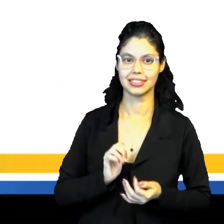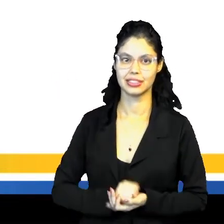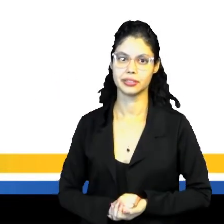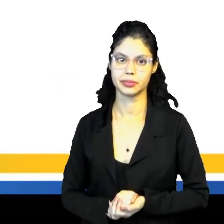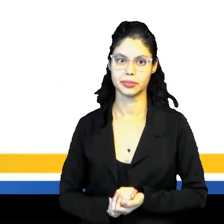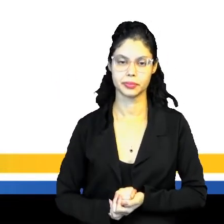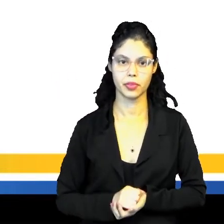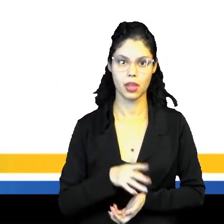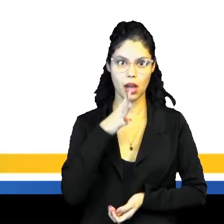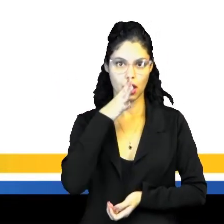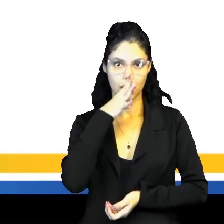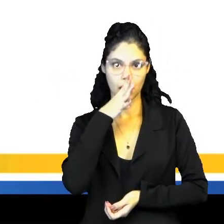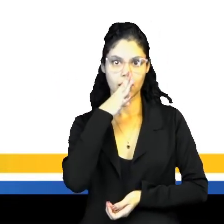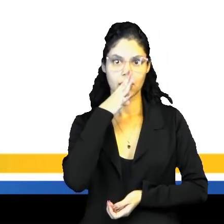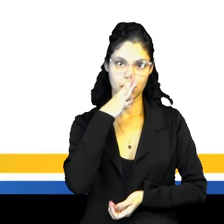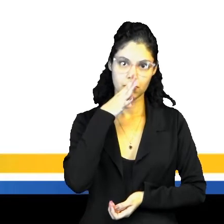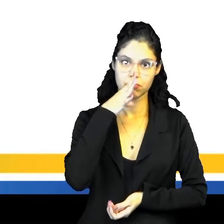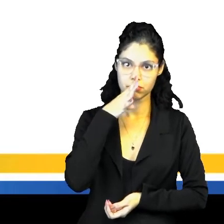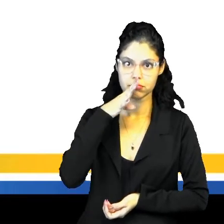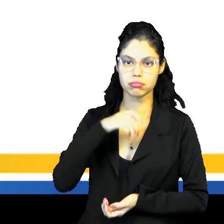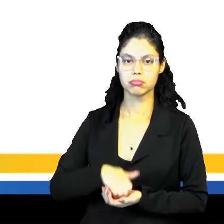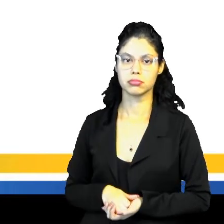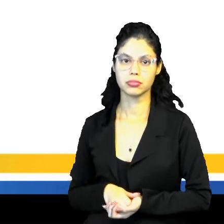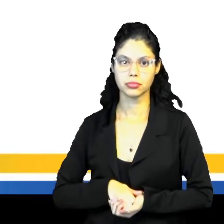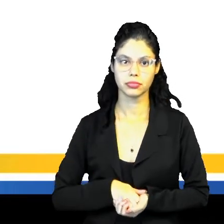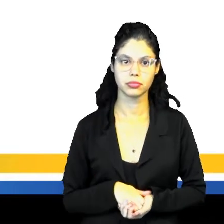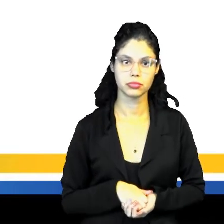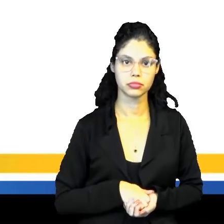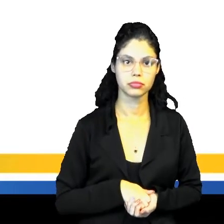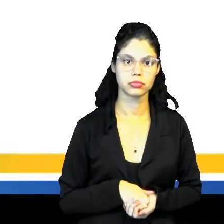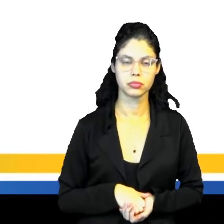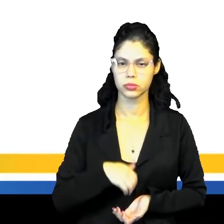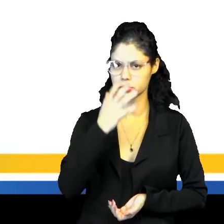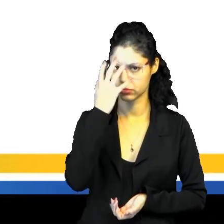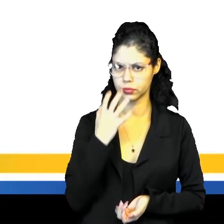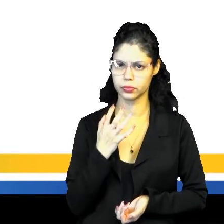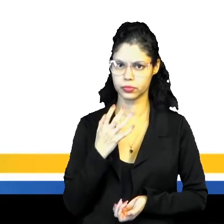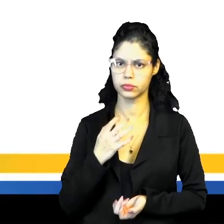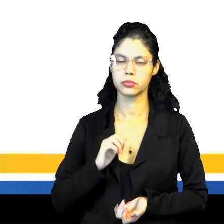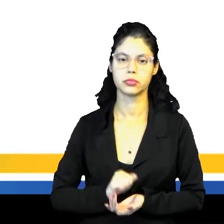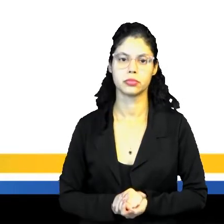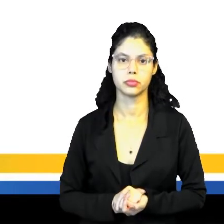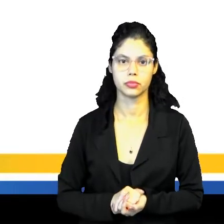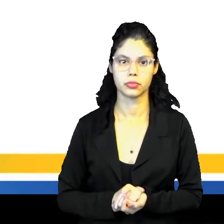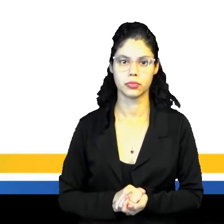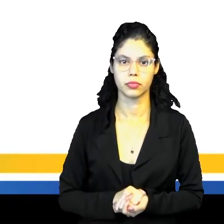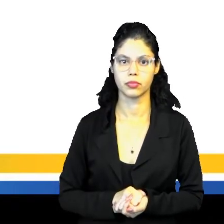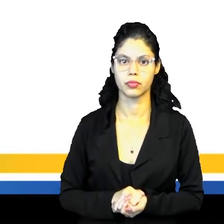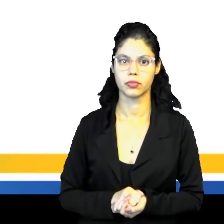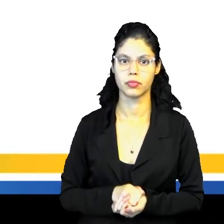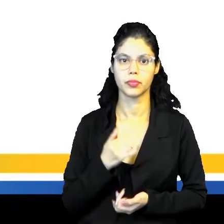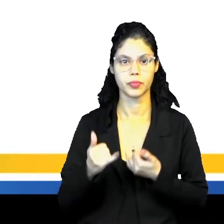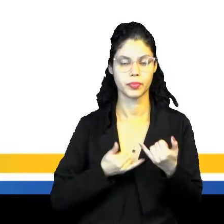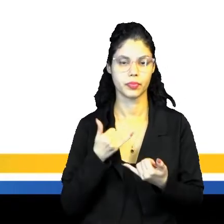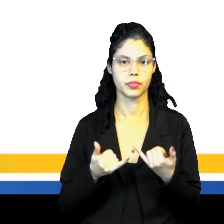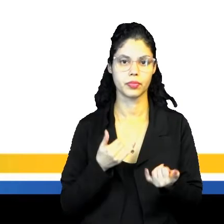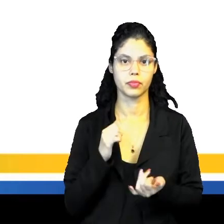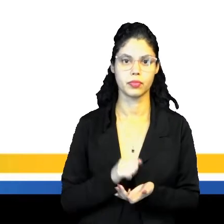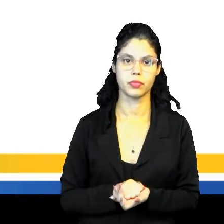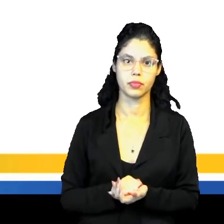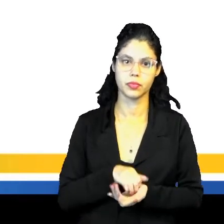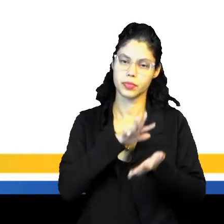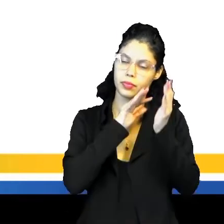Já me surpreendi, ou seja, eu me surpreendi. Já me aborri, ou seja, eu me chateei. Já ruguei, já brinquei. E